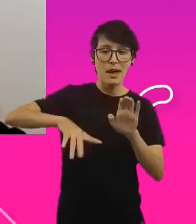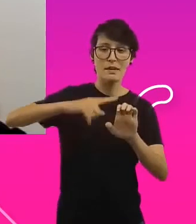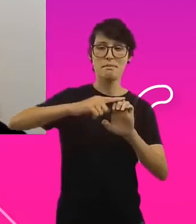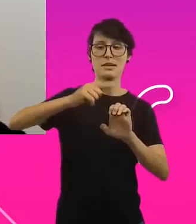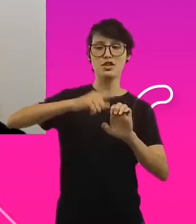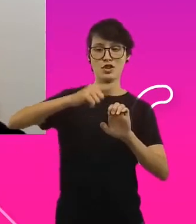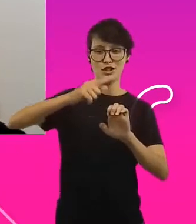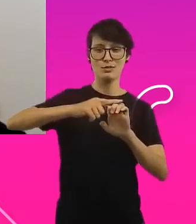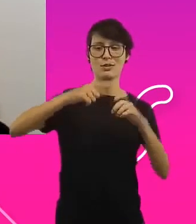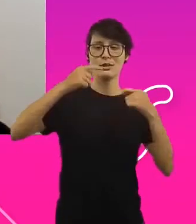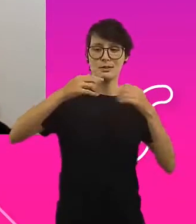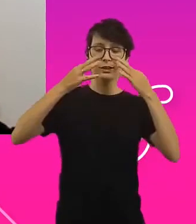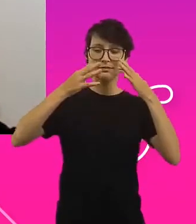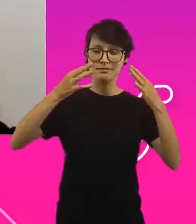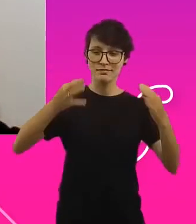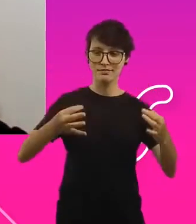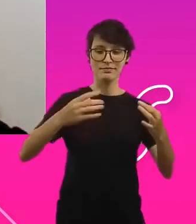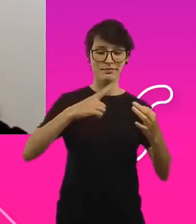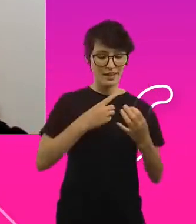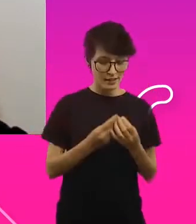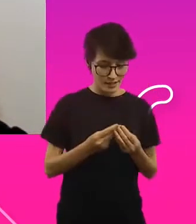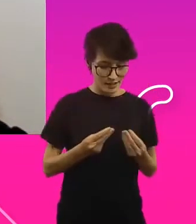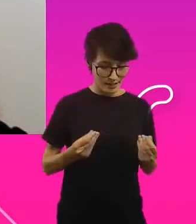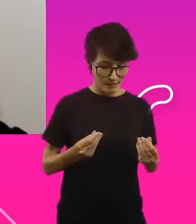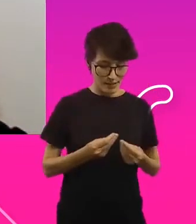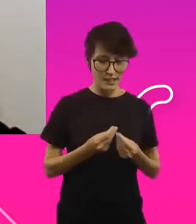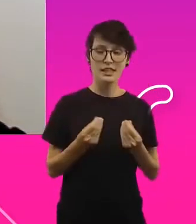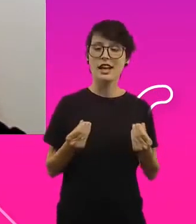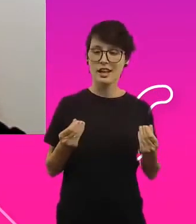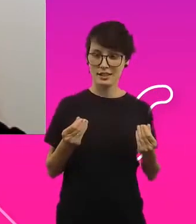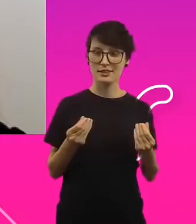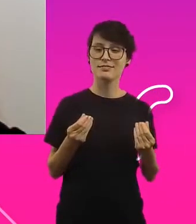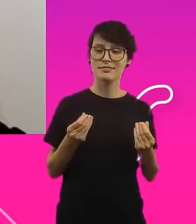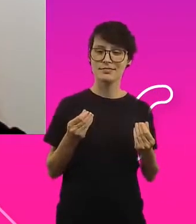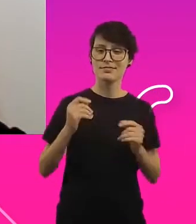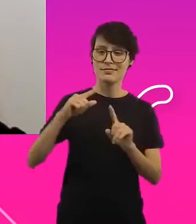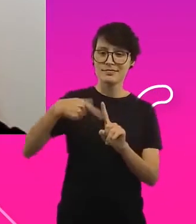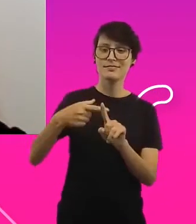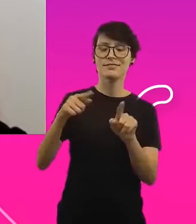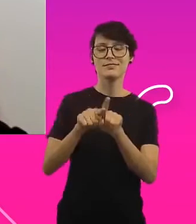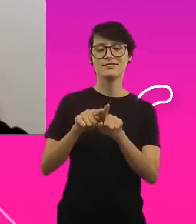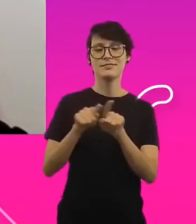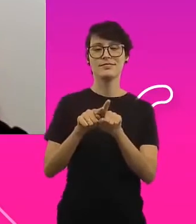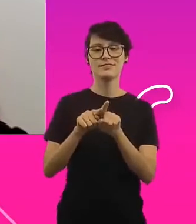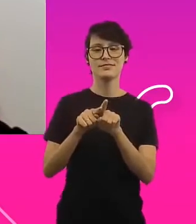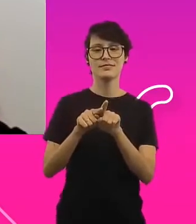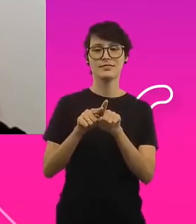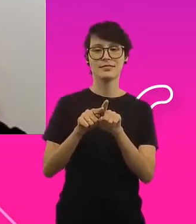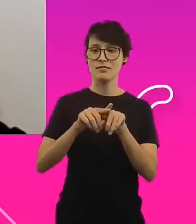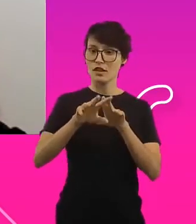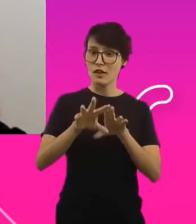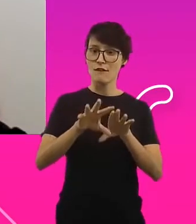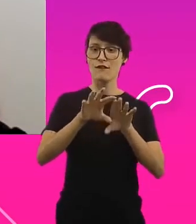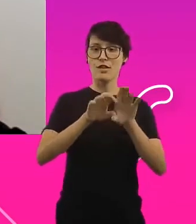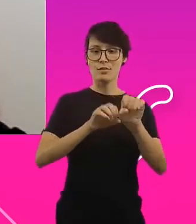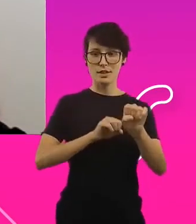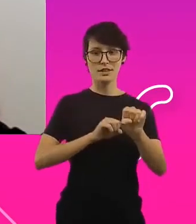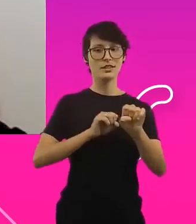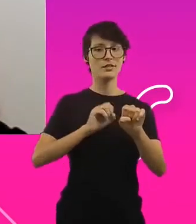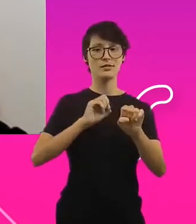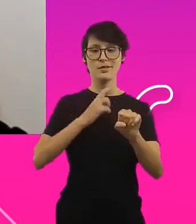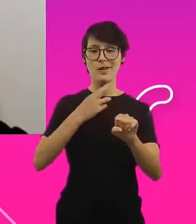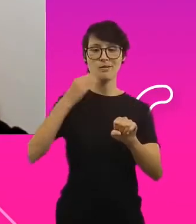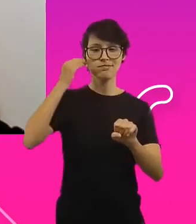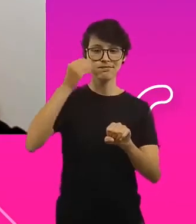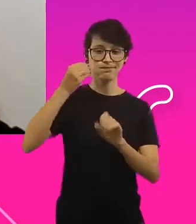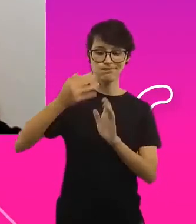olhar desde a sensibilização para o empreendedorismo até a formação, né, incubação, aceleração,